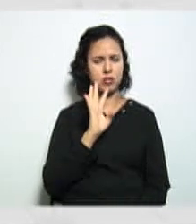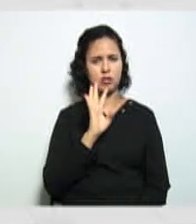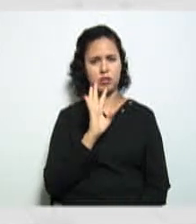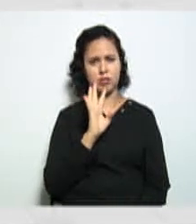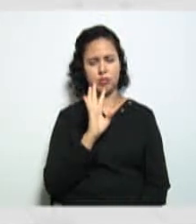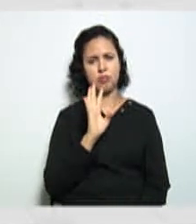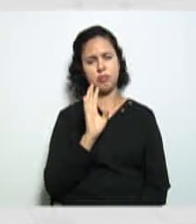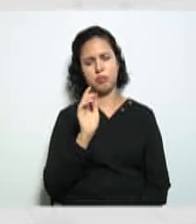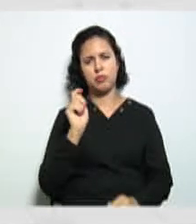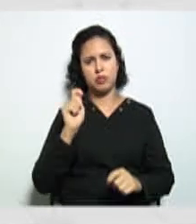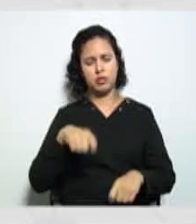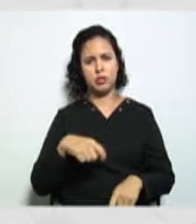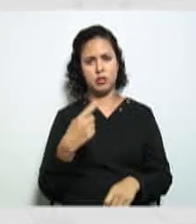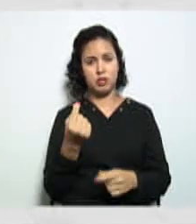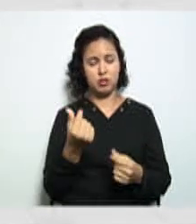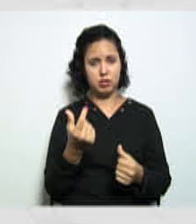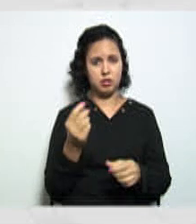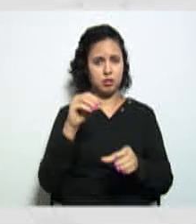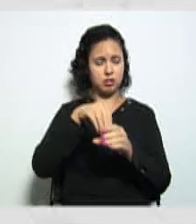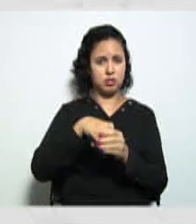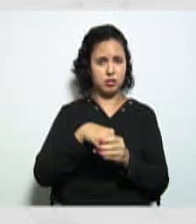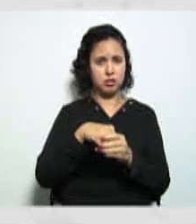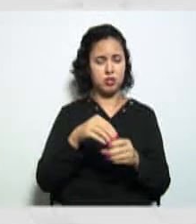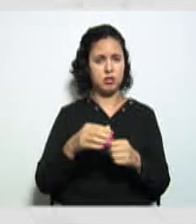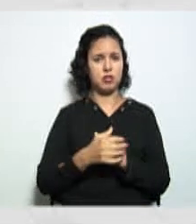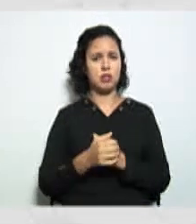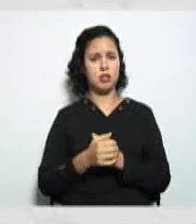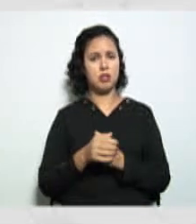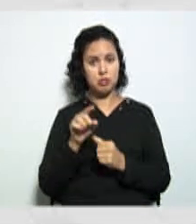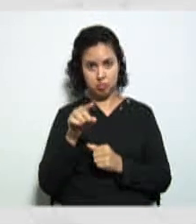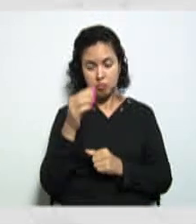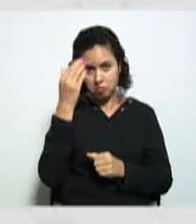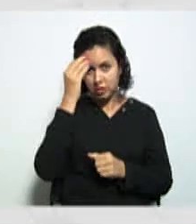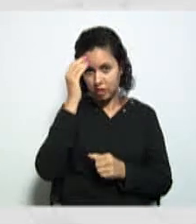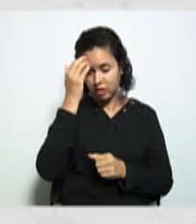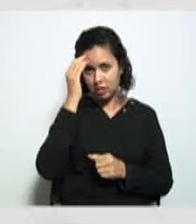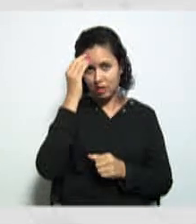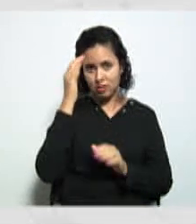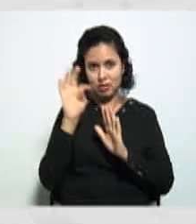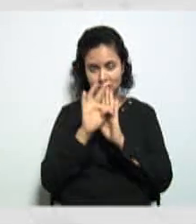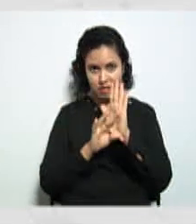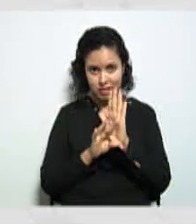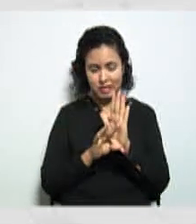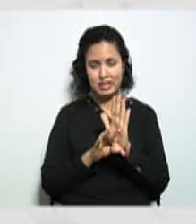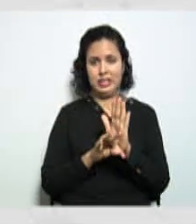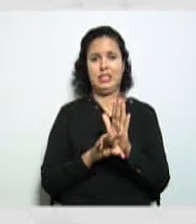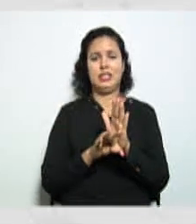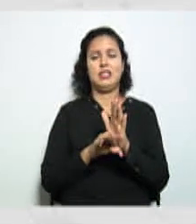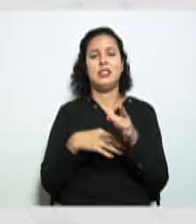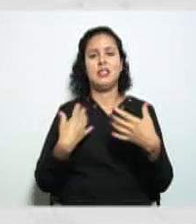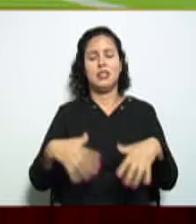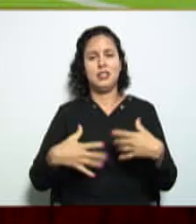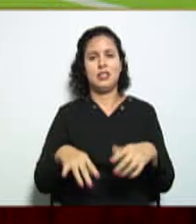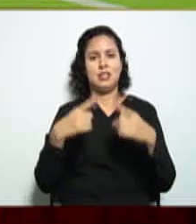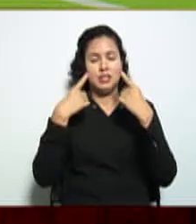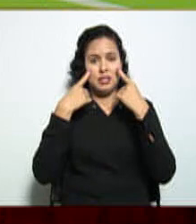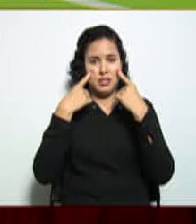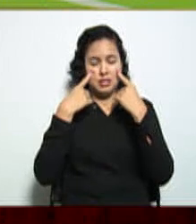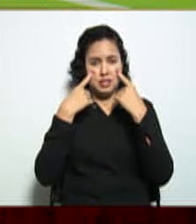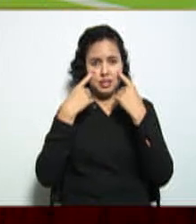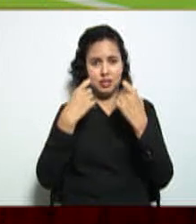de crise. Que texto difícil é esse? Você entendeu? Você entendeu? E aí, o pessoal da